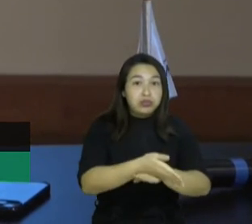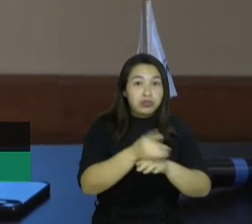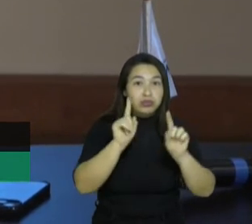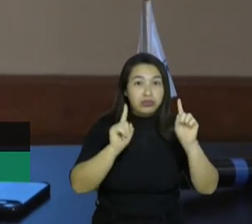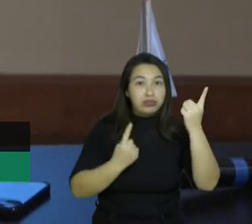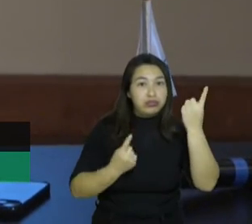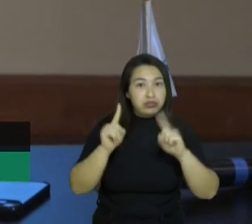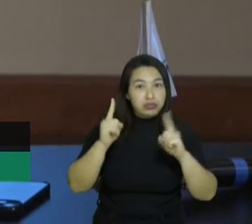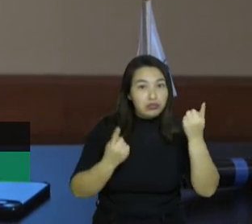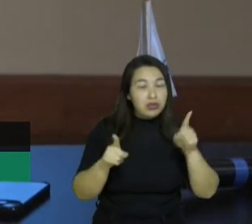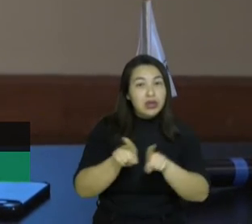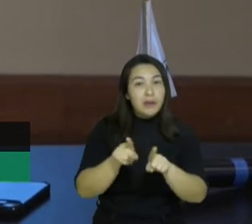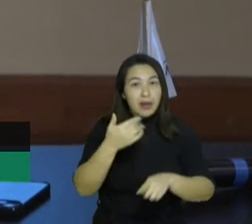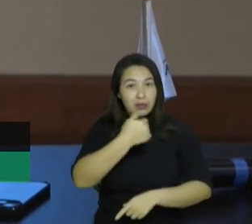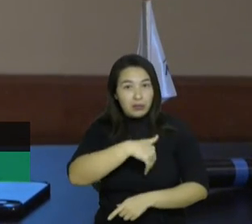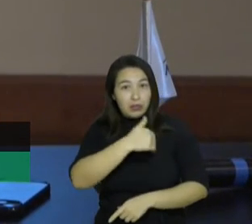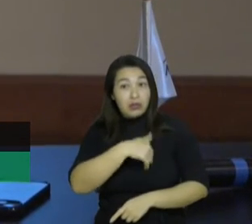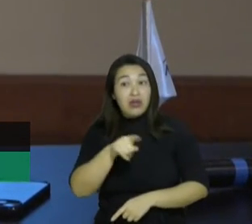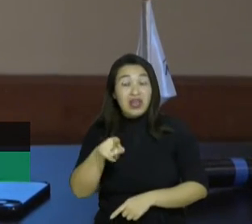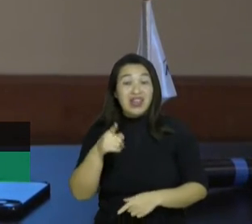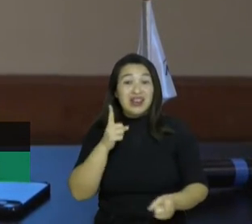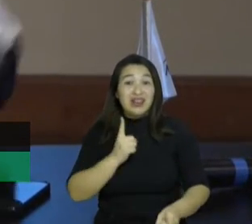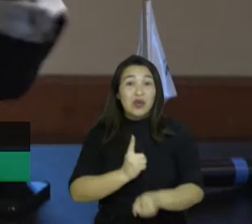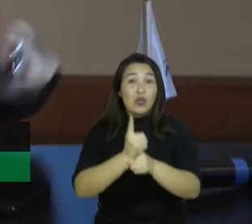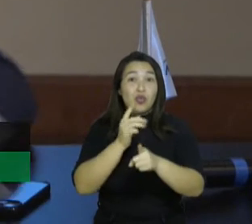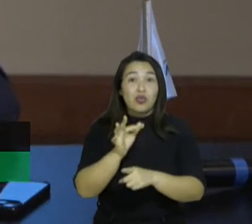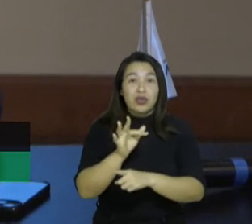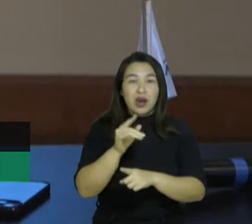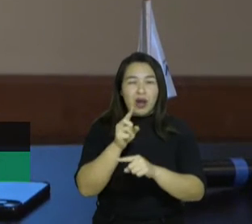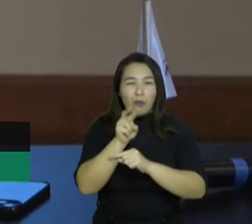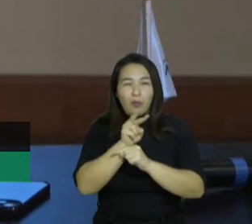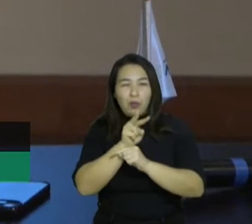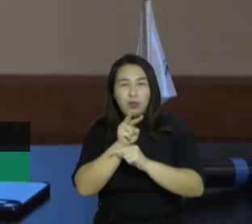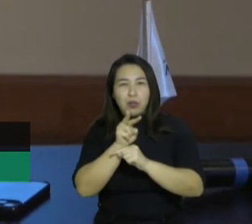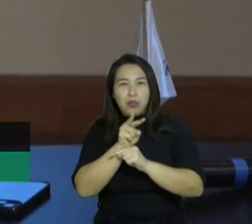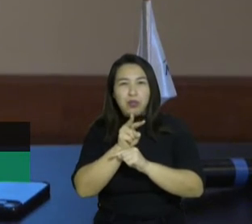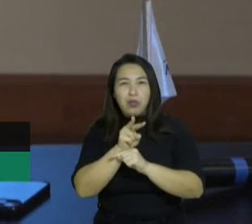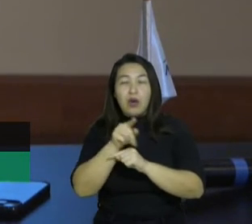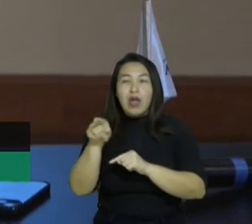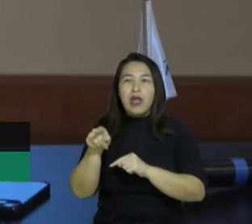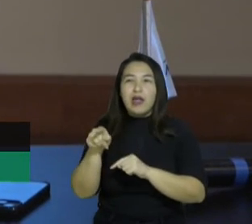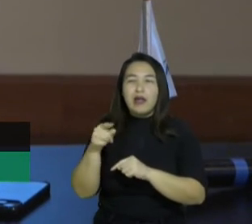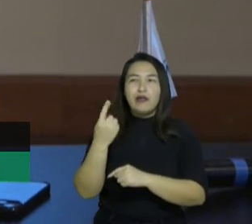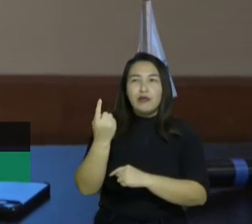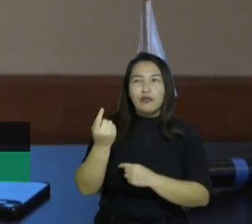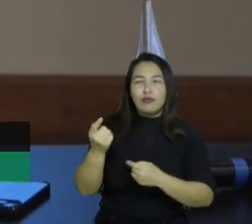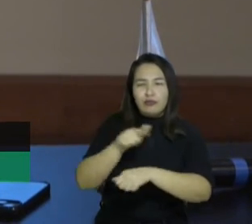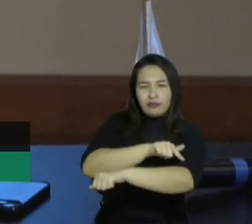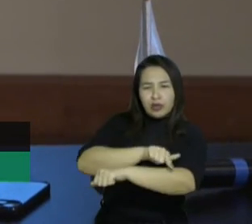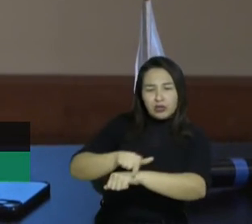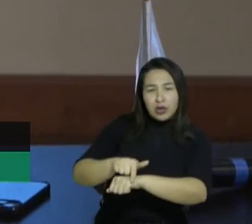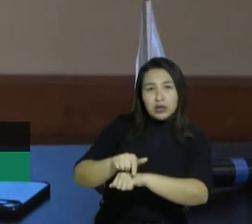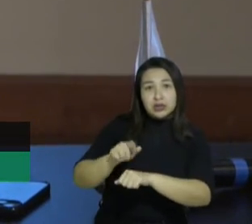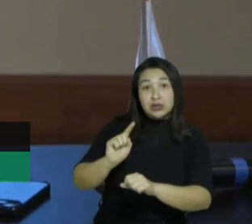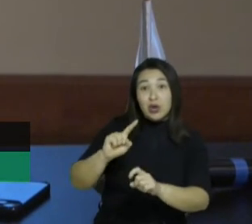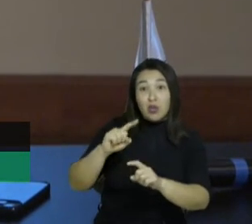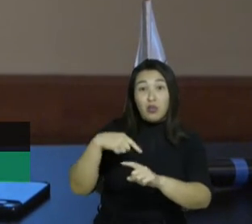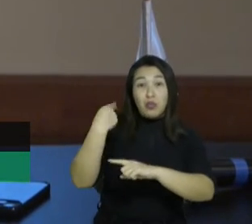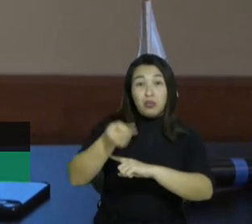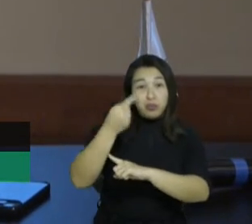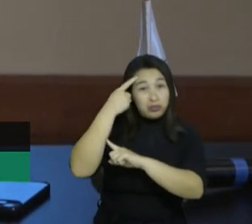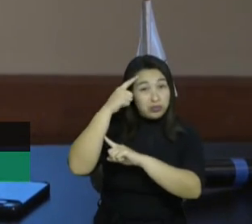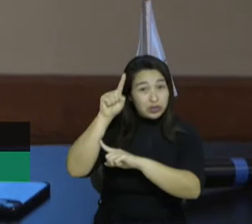Chile se ele pega um fiscal ele vai ter um tratamento no outro dia se ele pegou outro fiscal que sei lá brigou com a esposa vai ter o tratamento não